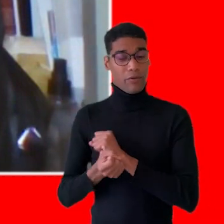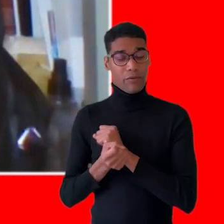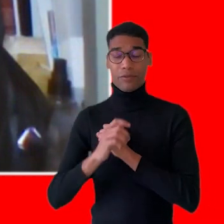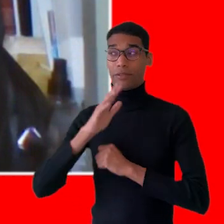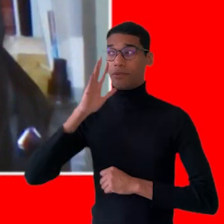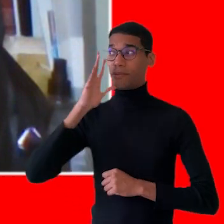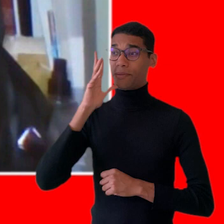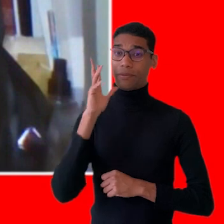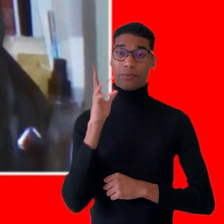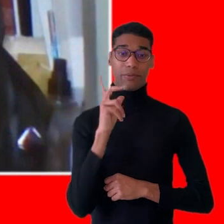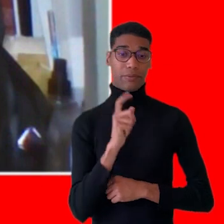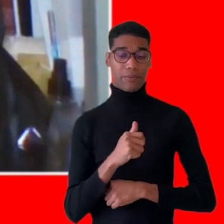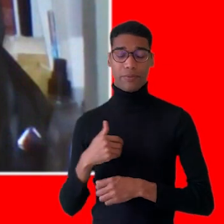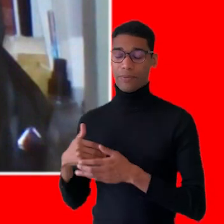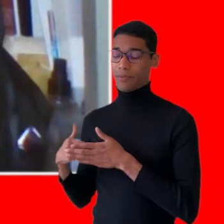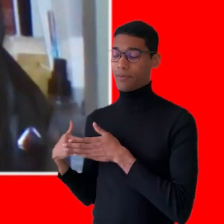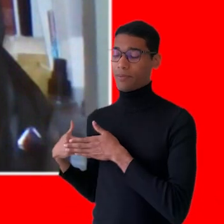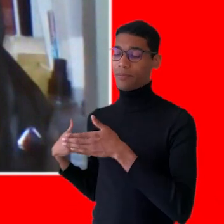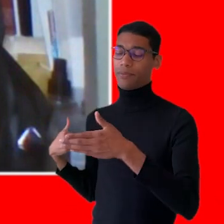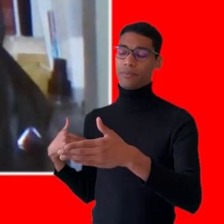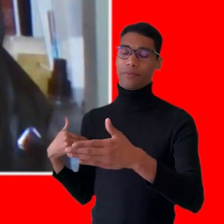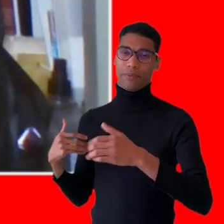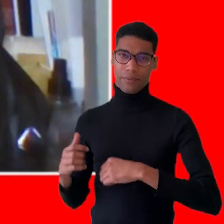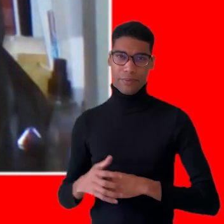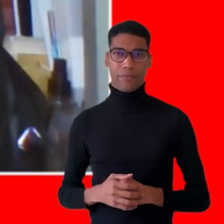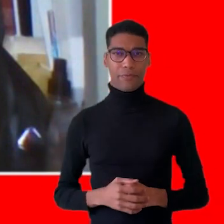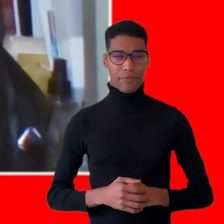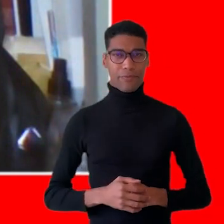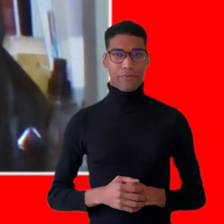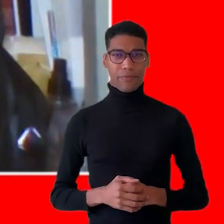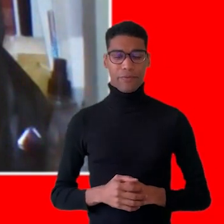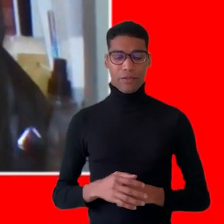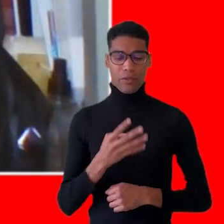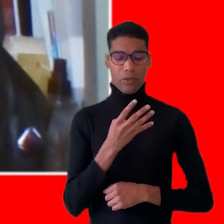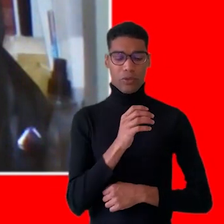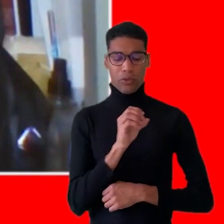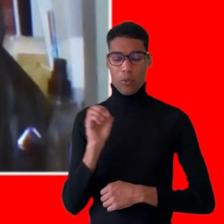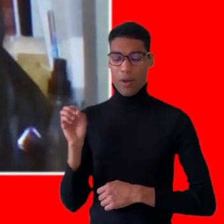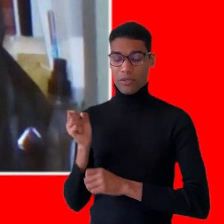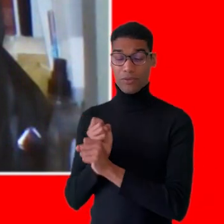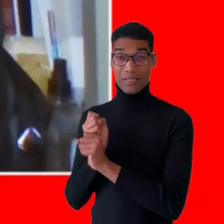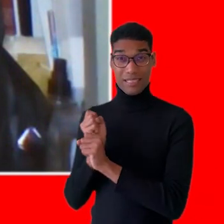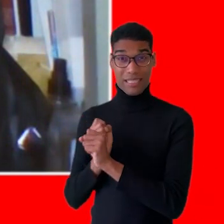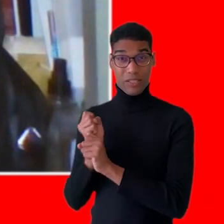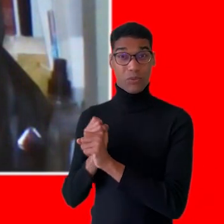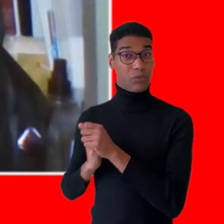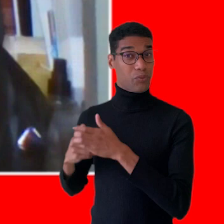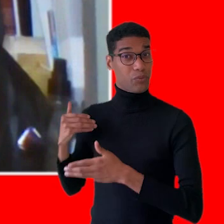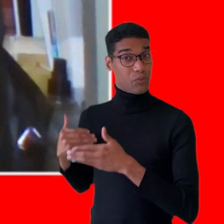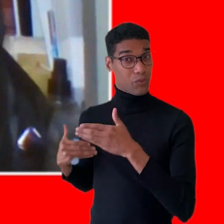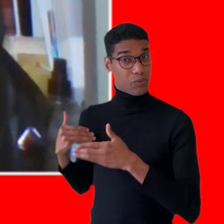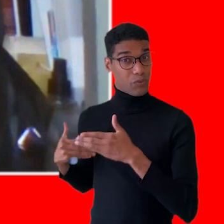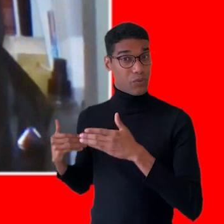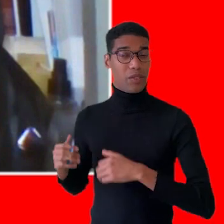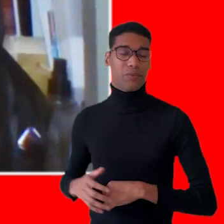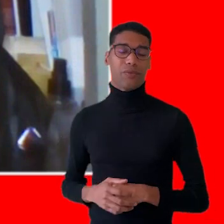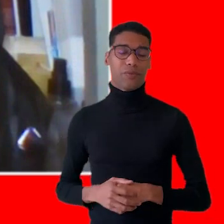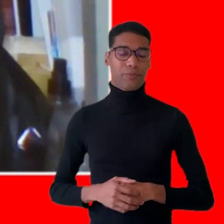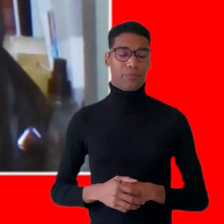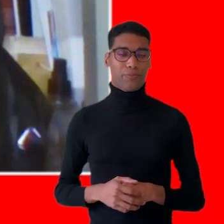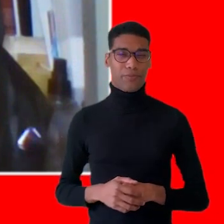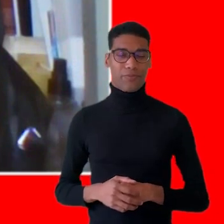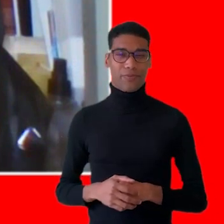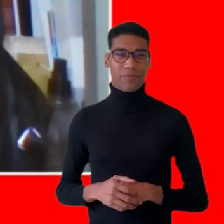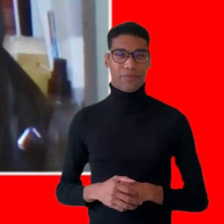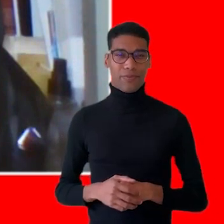tempo longuíssimo. Foi um tempo duradouro, de 400 anos, que durou